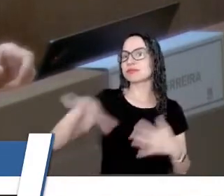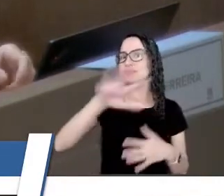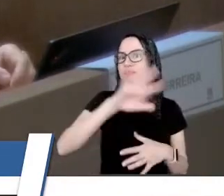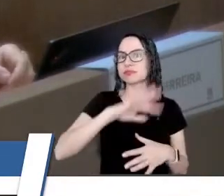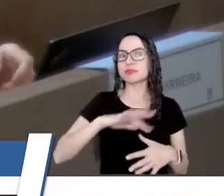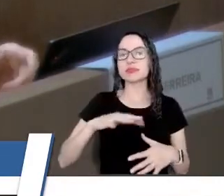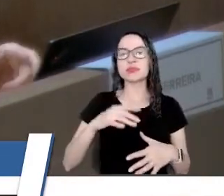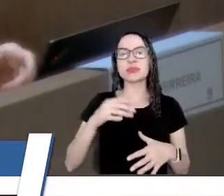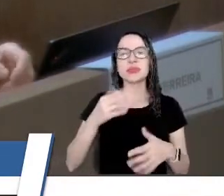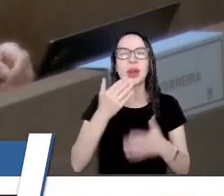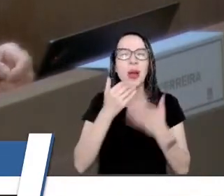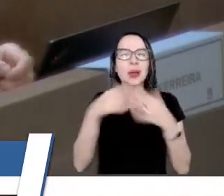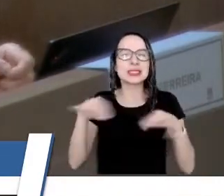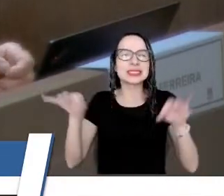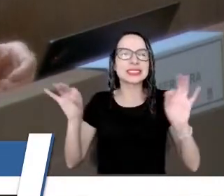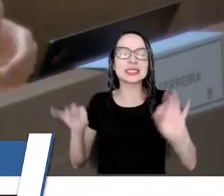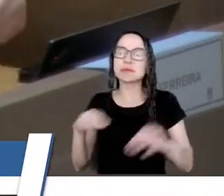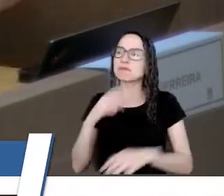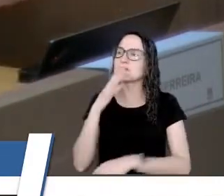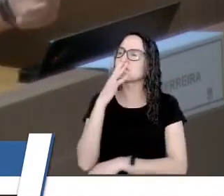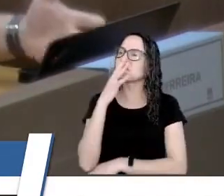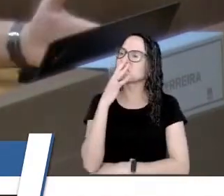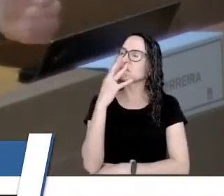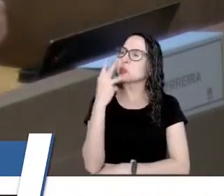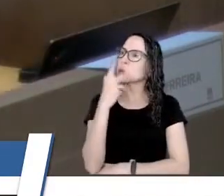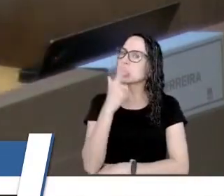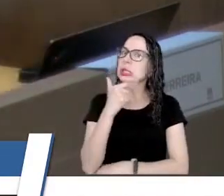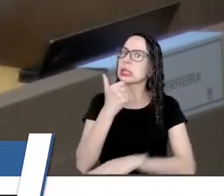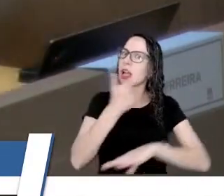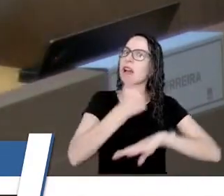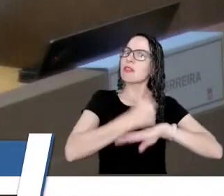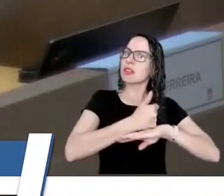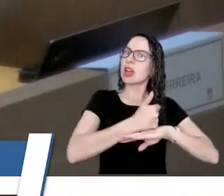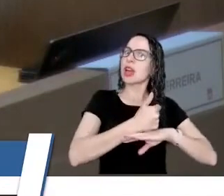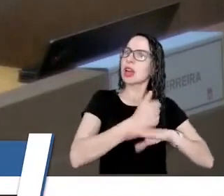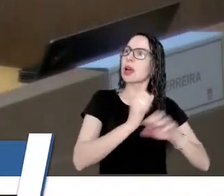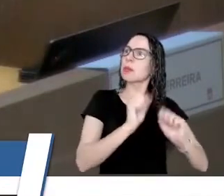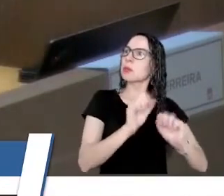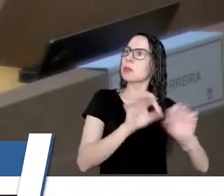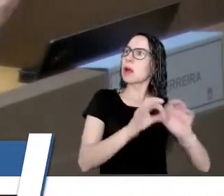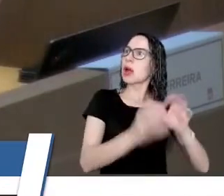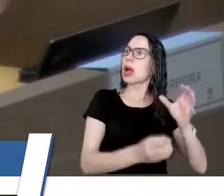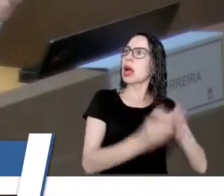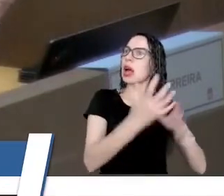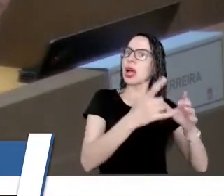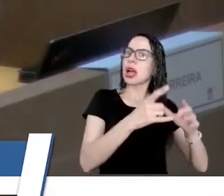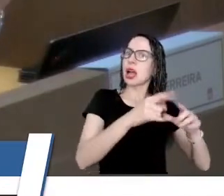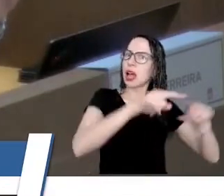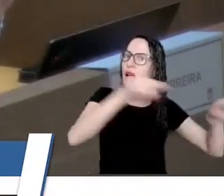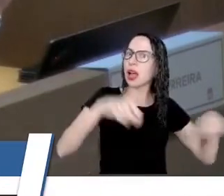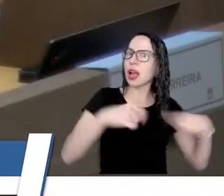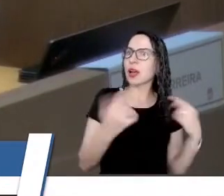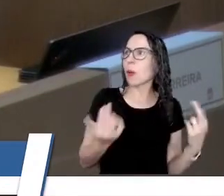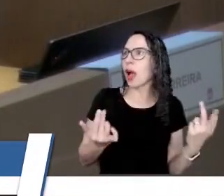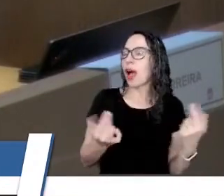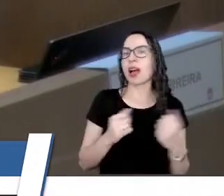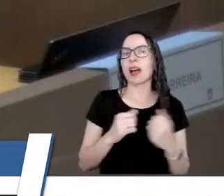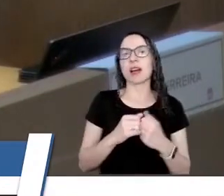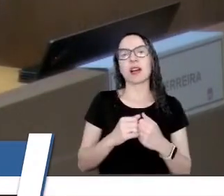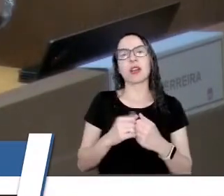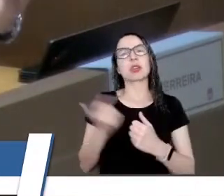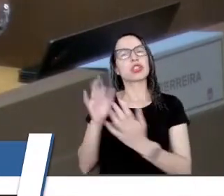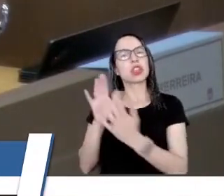piqueniques, que é a coisa mais linda. Eu falei, puxa vida, Franca podia ter um lago artificial. Também nós tivemos várias conversas a respeito